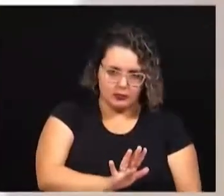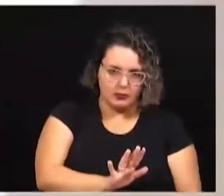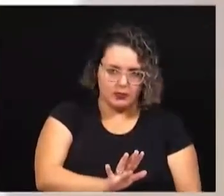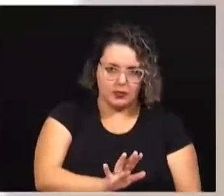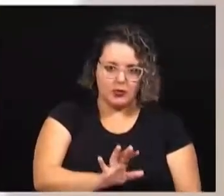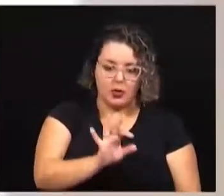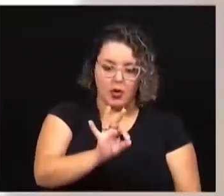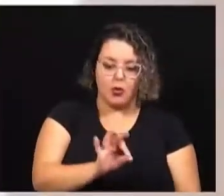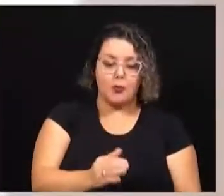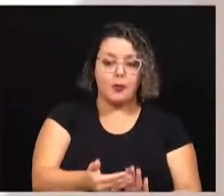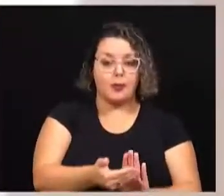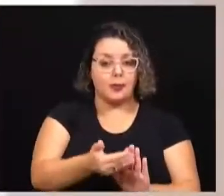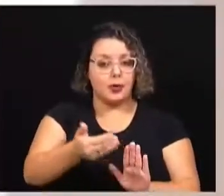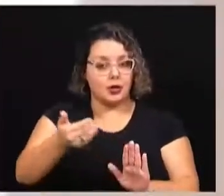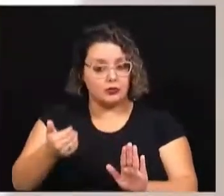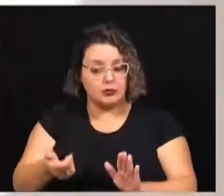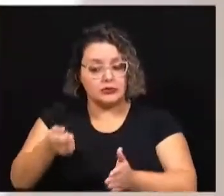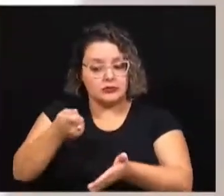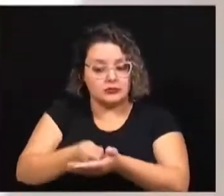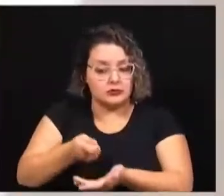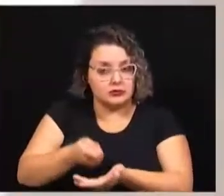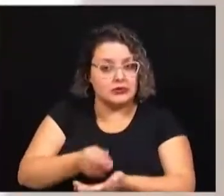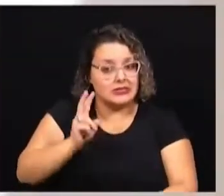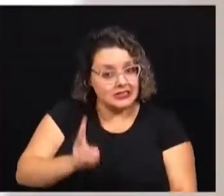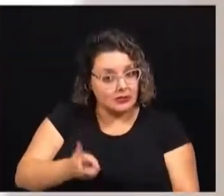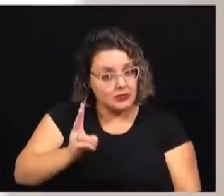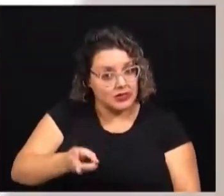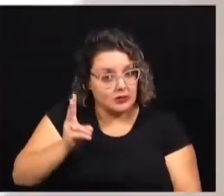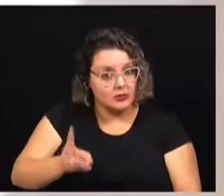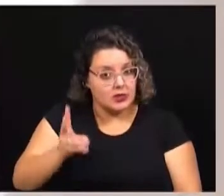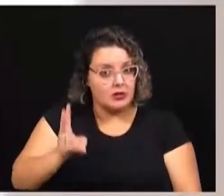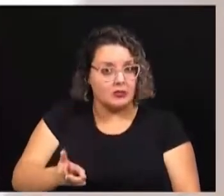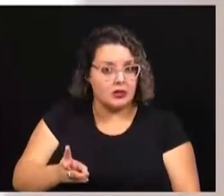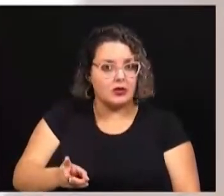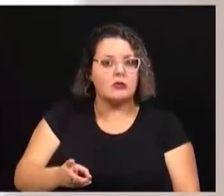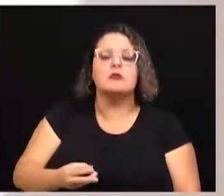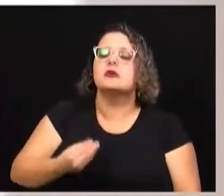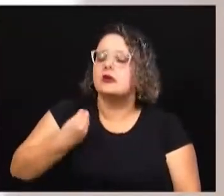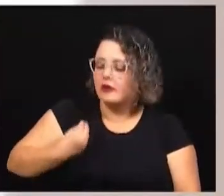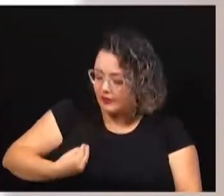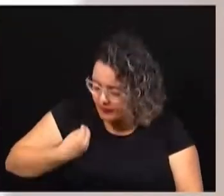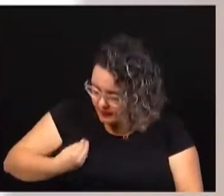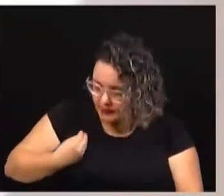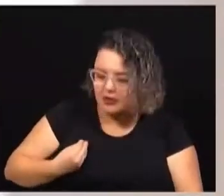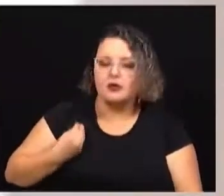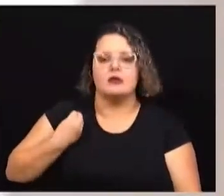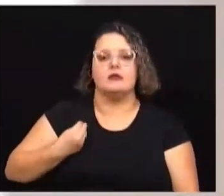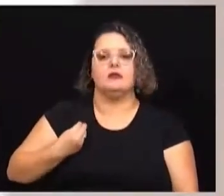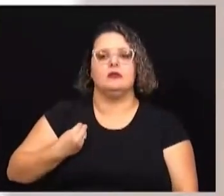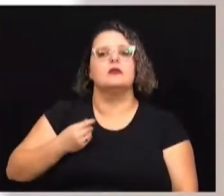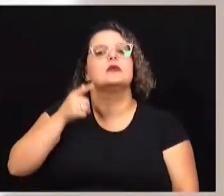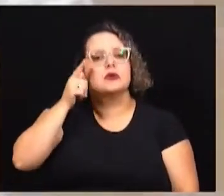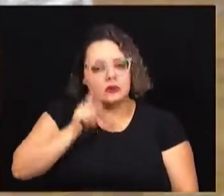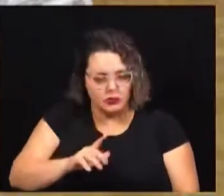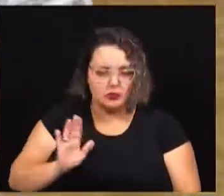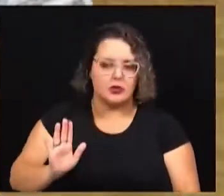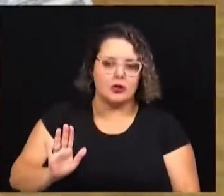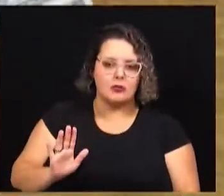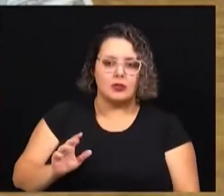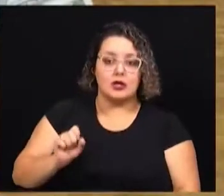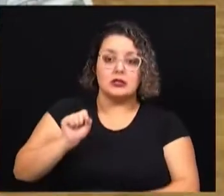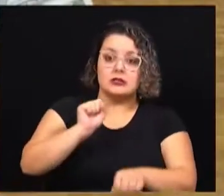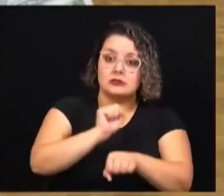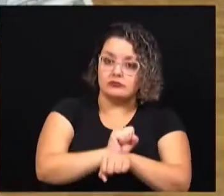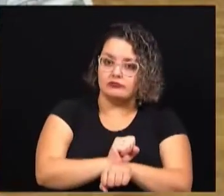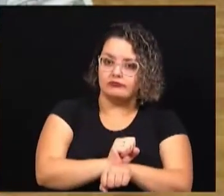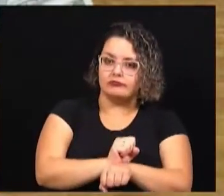um percentual daquilo, um valor fixo daquilo, você vive o resto do mês. Se vira, você vai viver. Agora, esperar